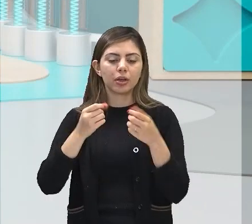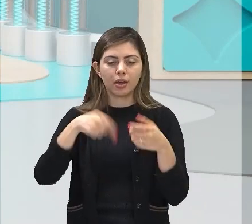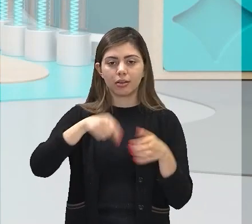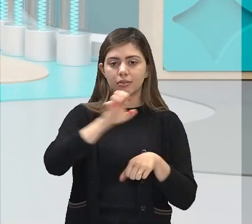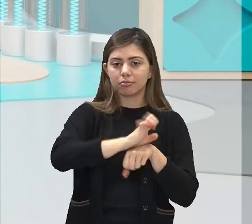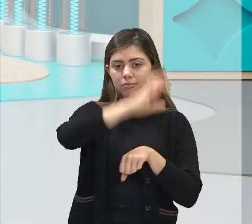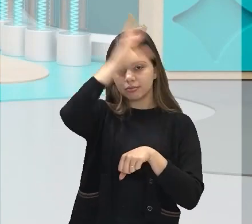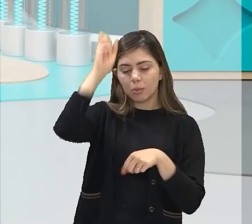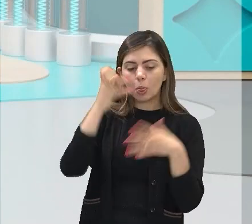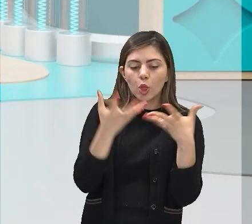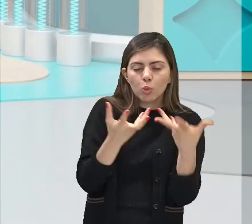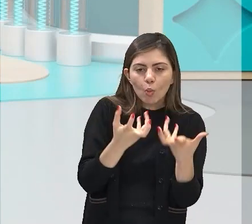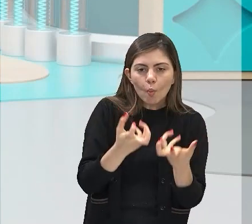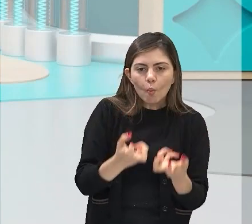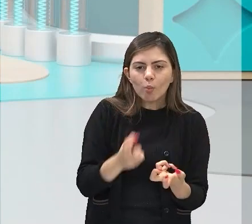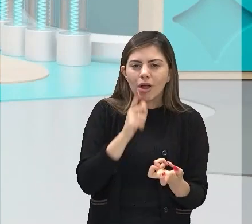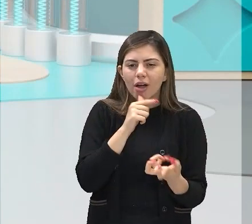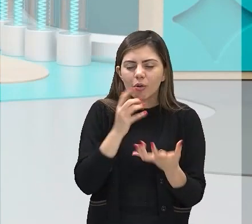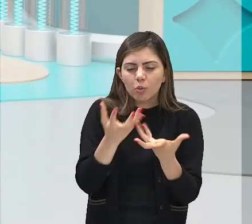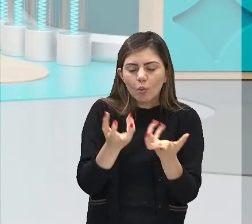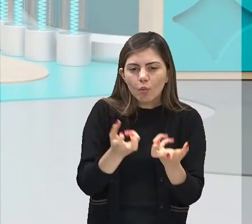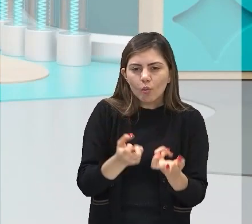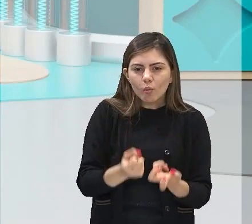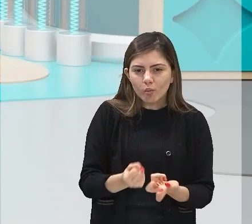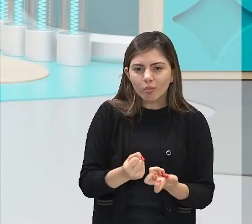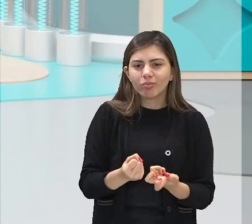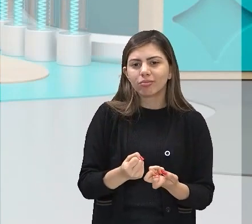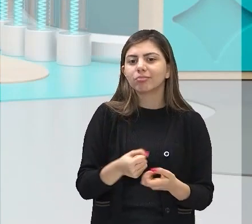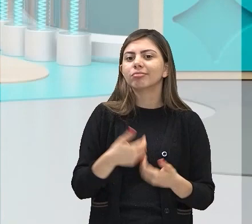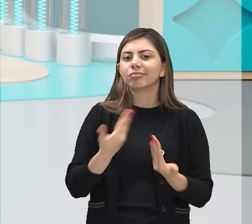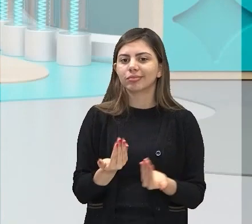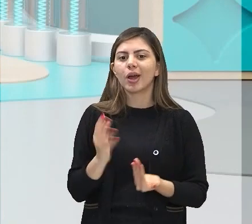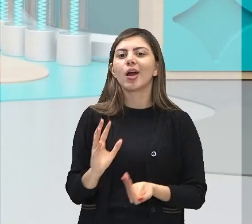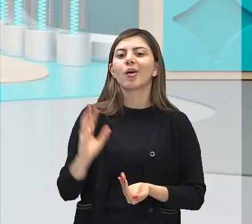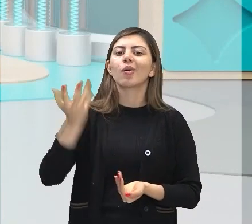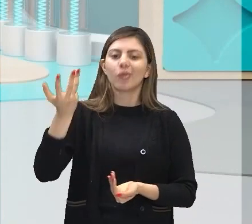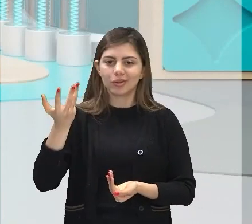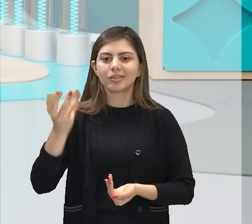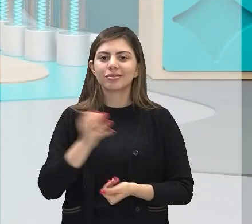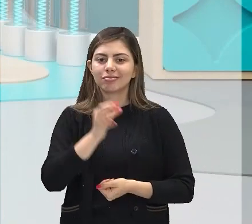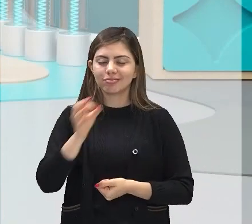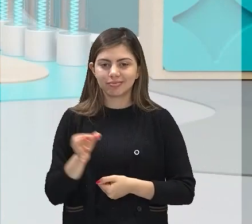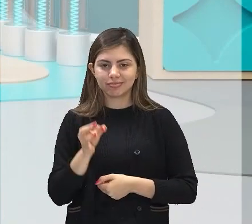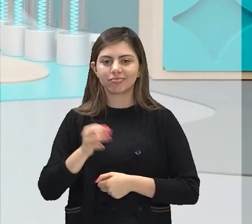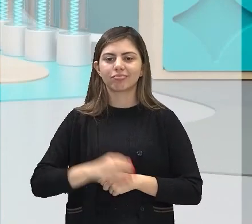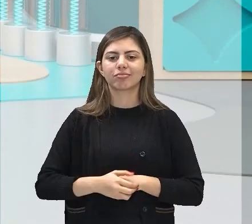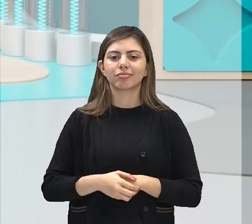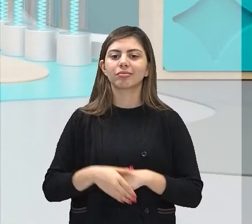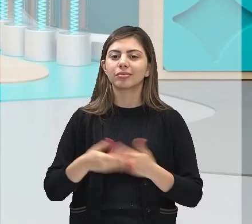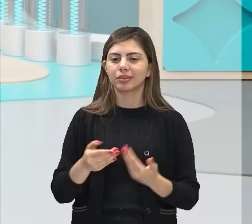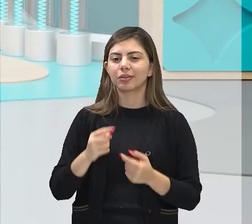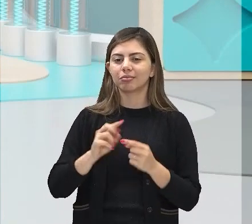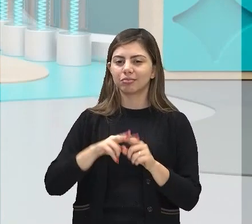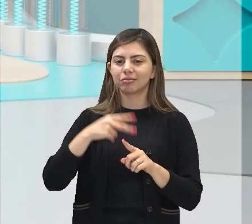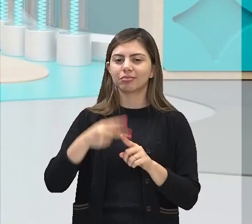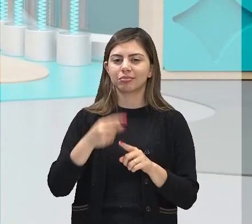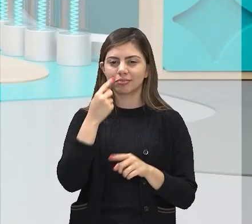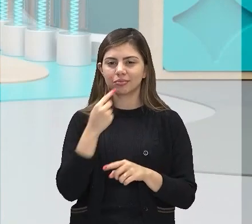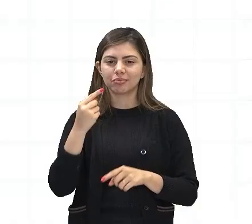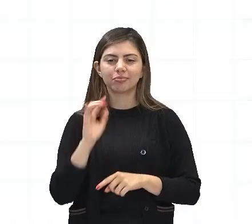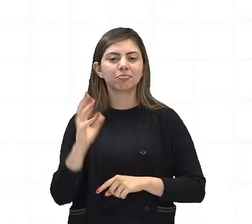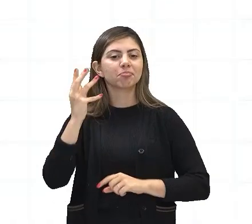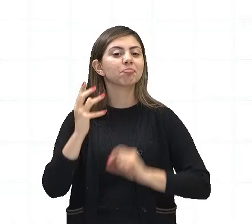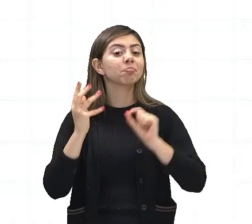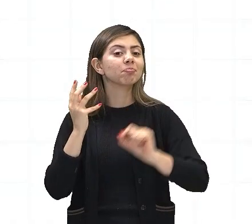Amazonas, promovido por um fenômeno, em decorrência, em consequência de um fenômeno que nós vamos verificar agora.